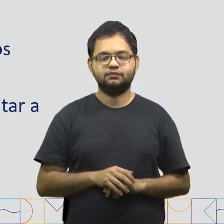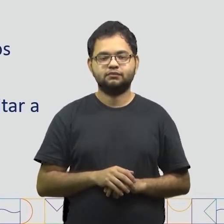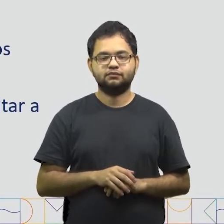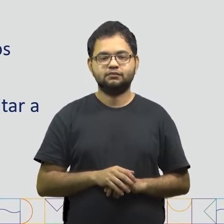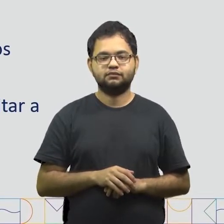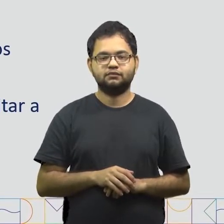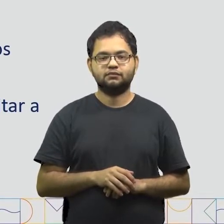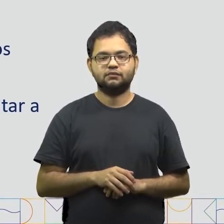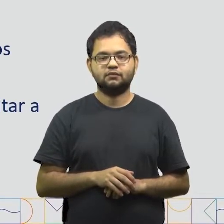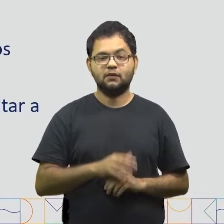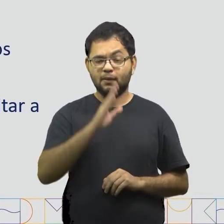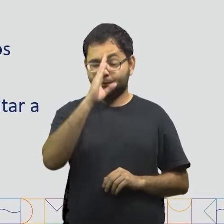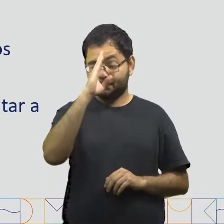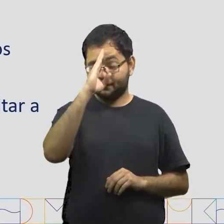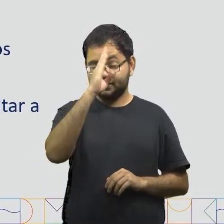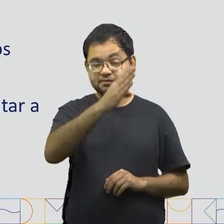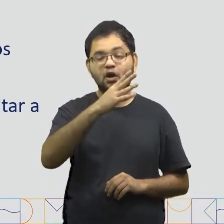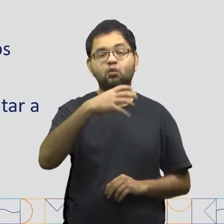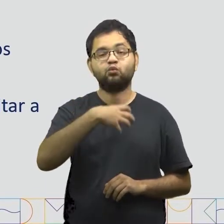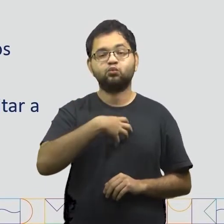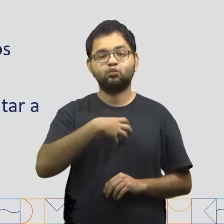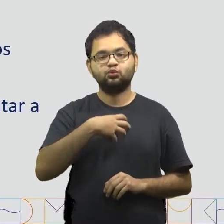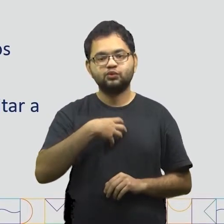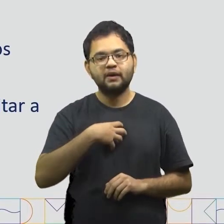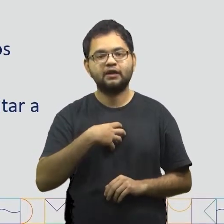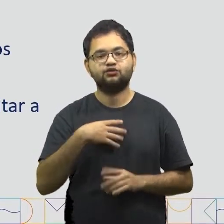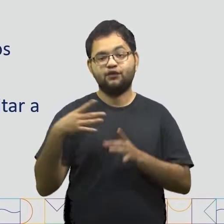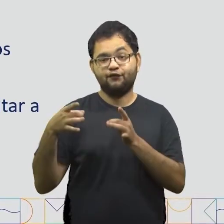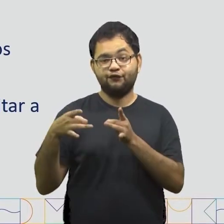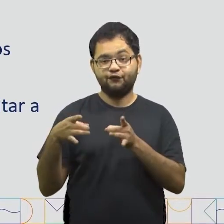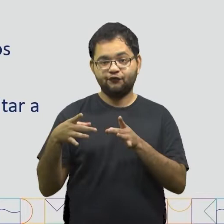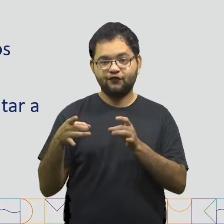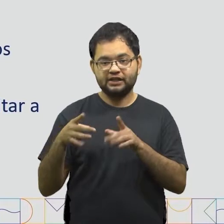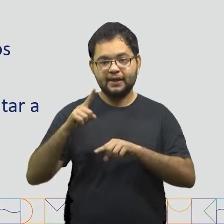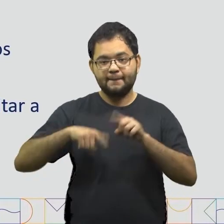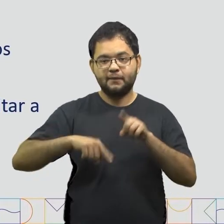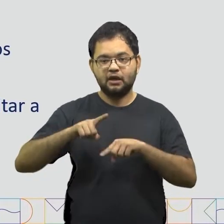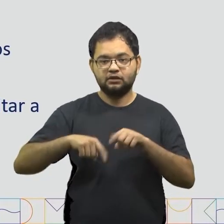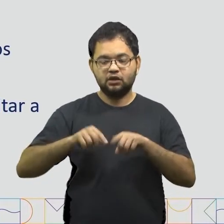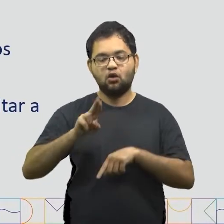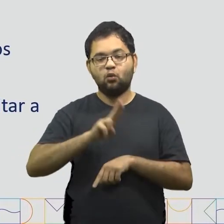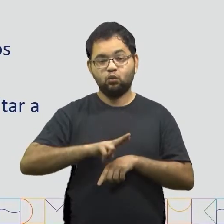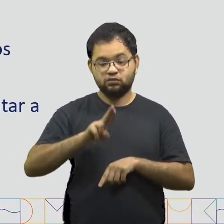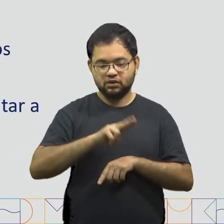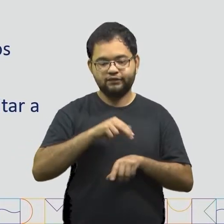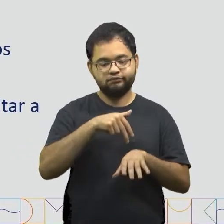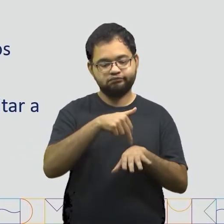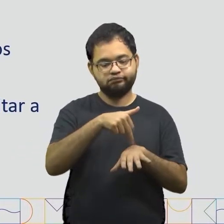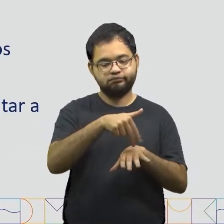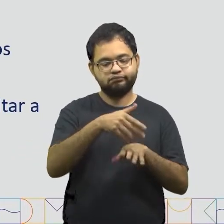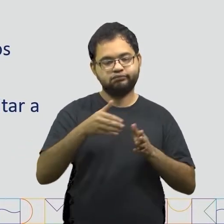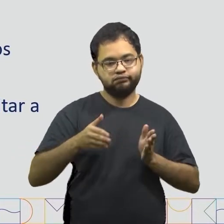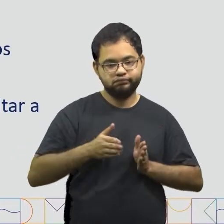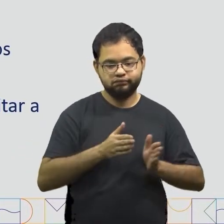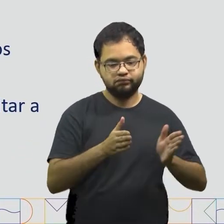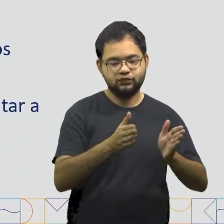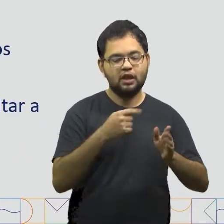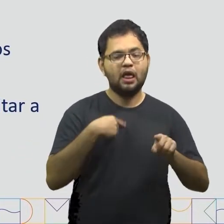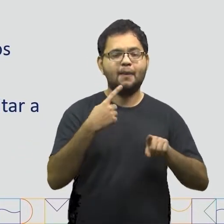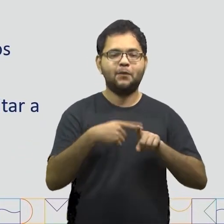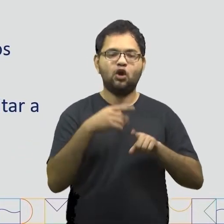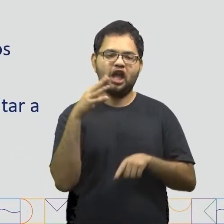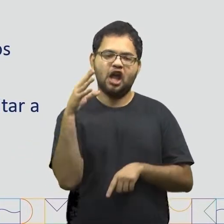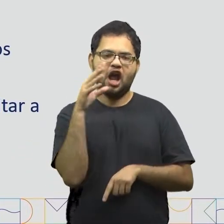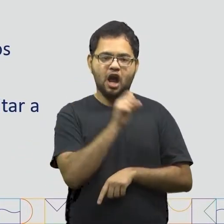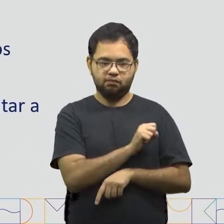vamos a próxima afirmação a principal forma a realizar os produtos foi por via terrestre pois